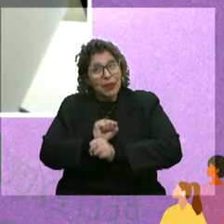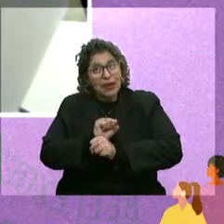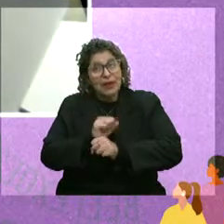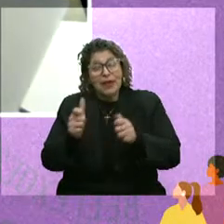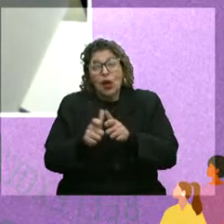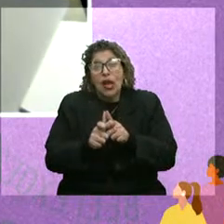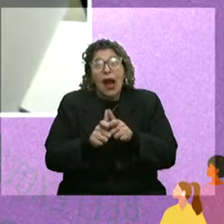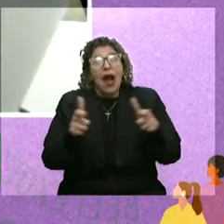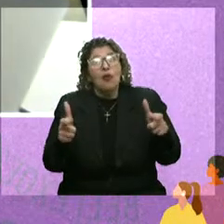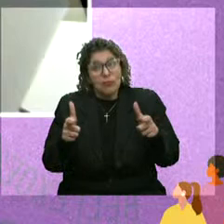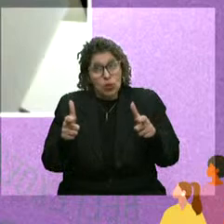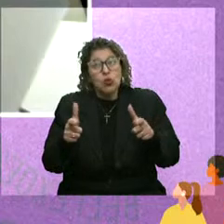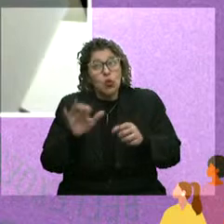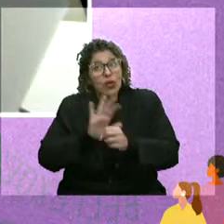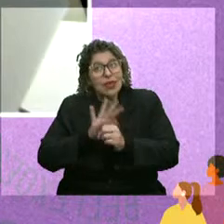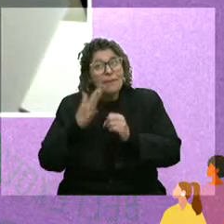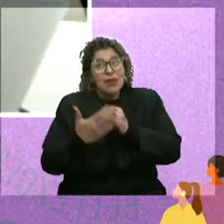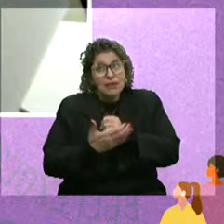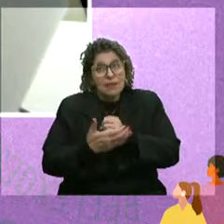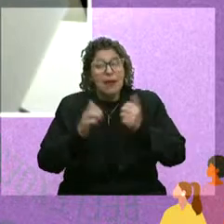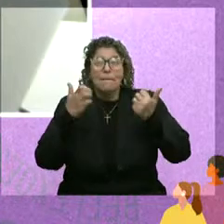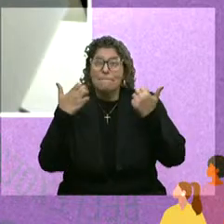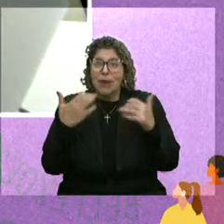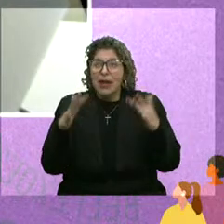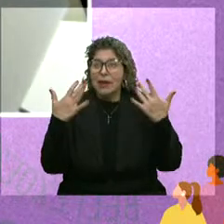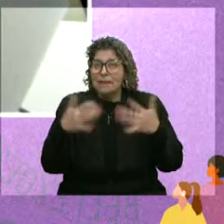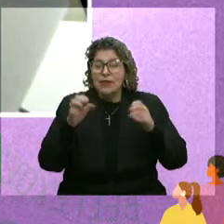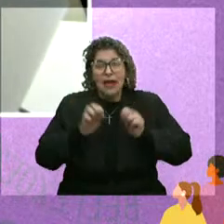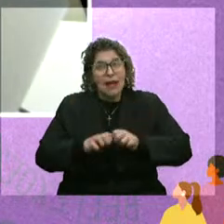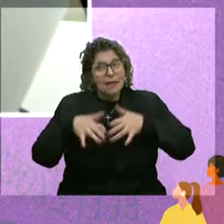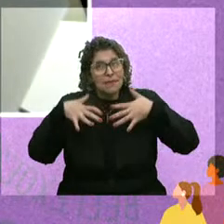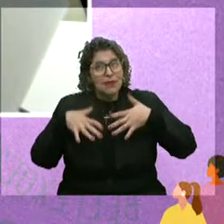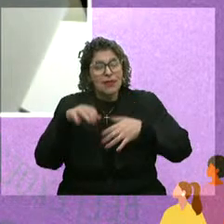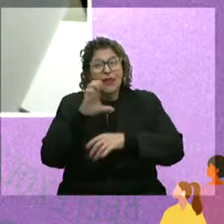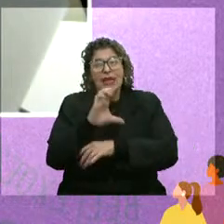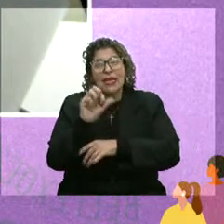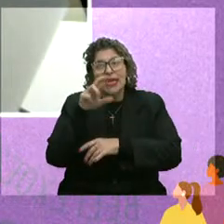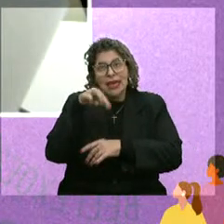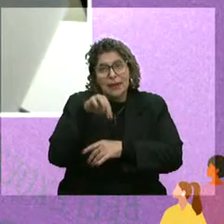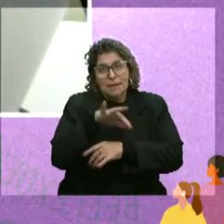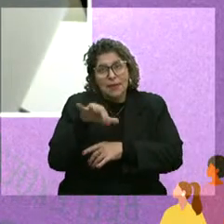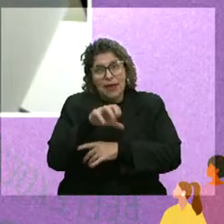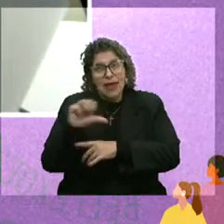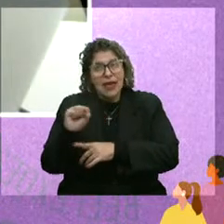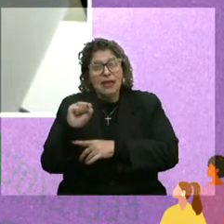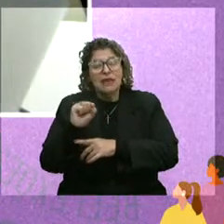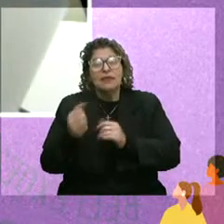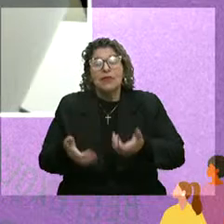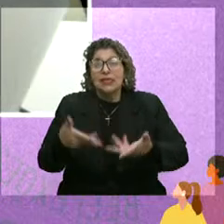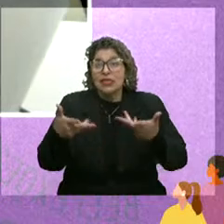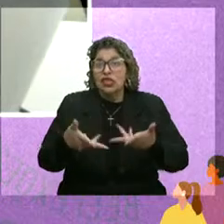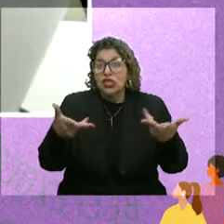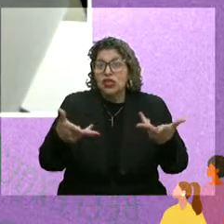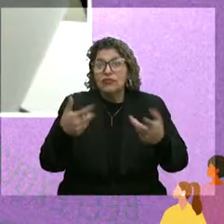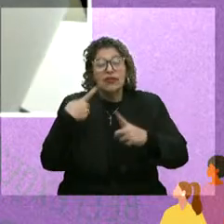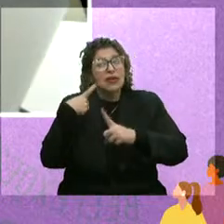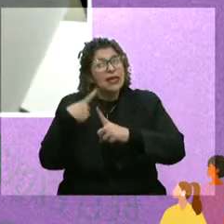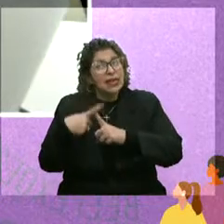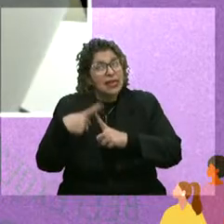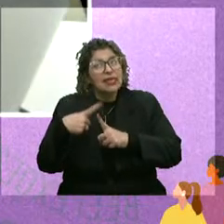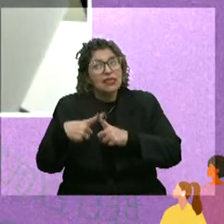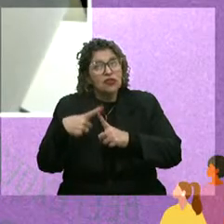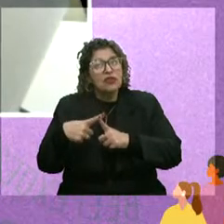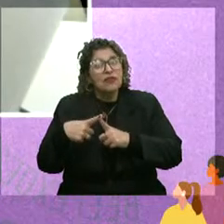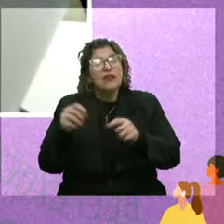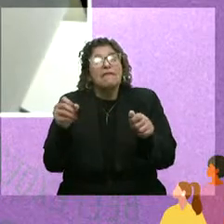decorrer da pandemia. Parabenizar a Assembleia e o CREMERGS por essa iniciativa. São iniciativas dessa